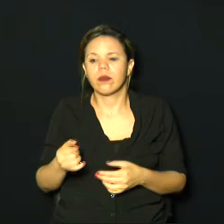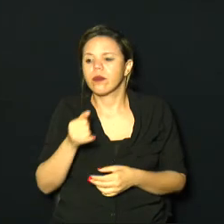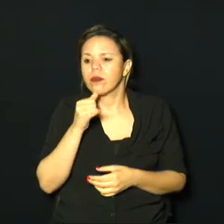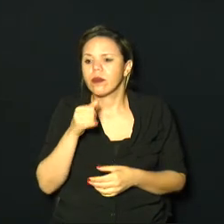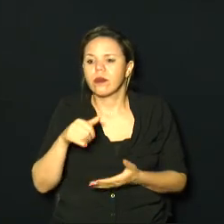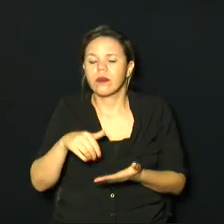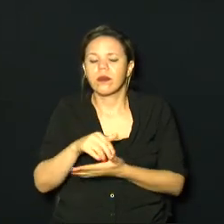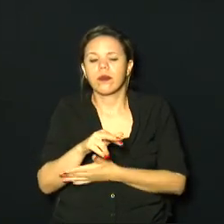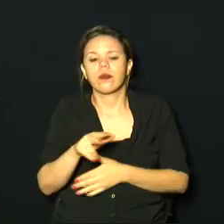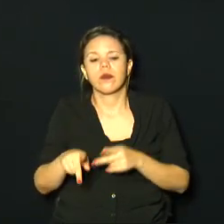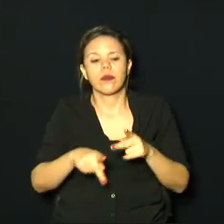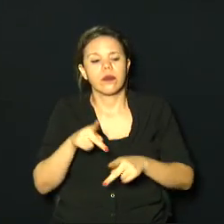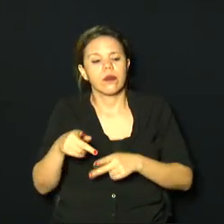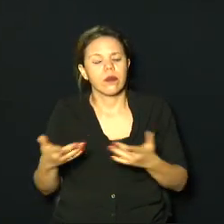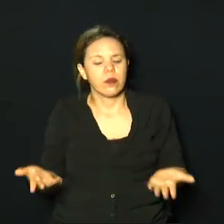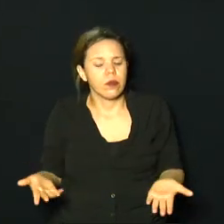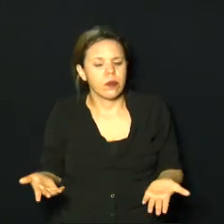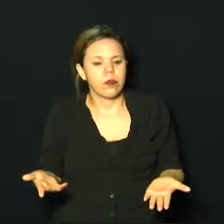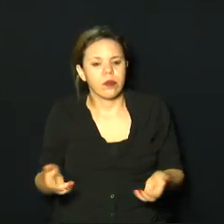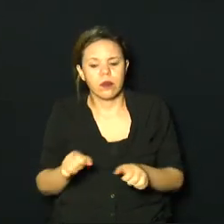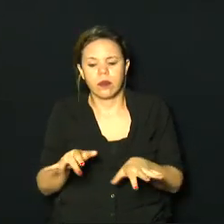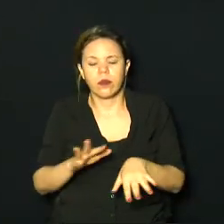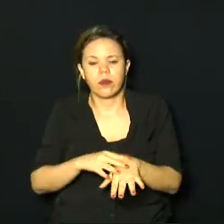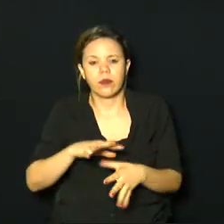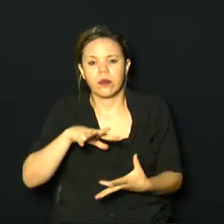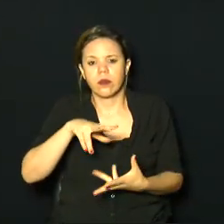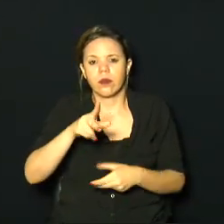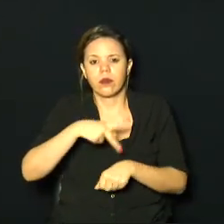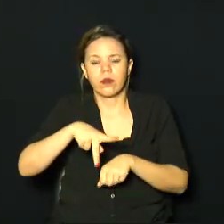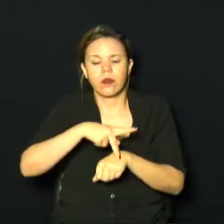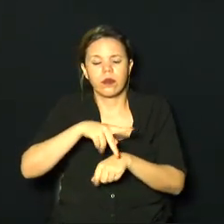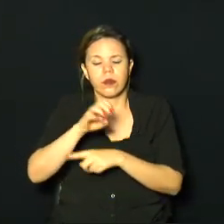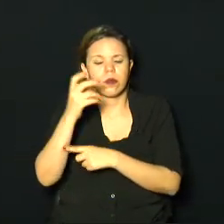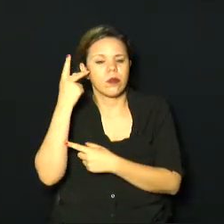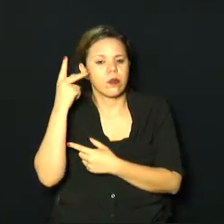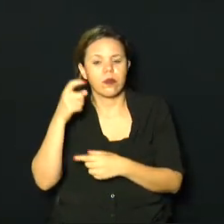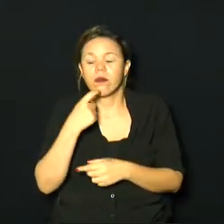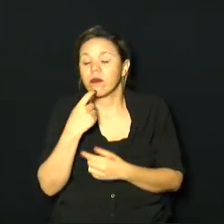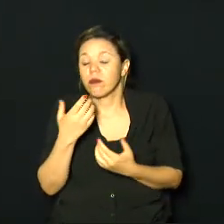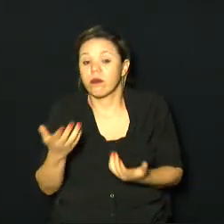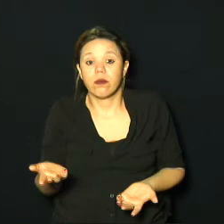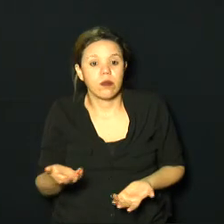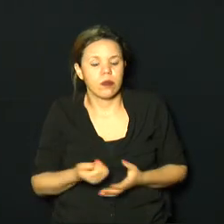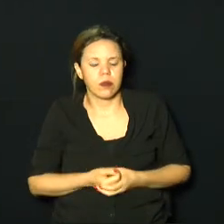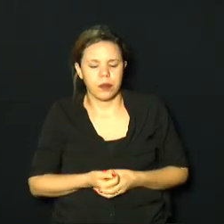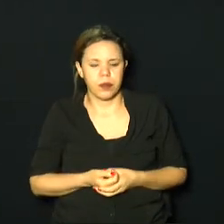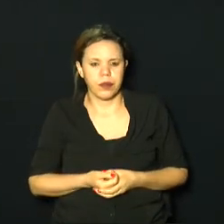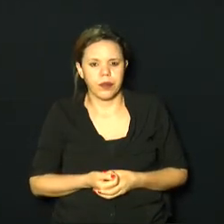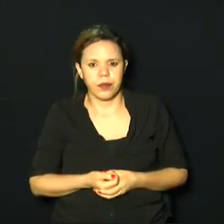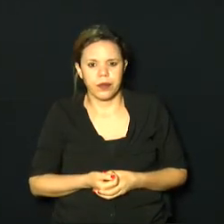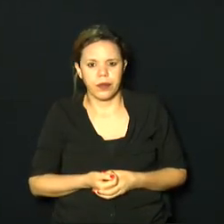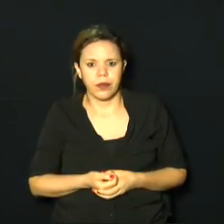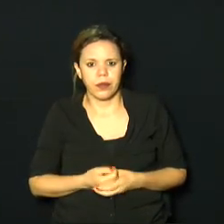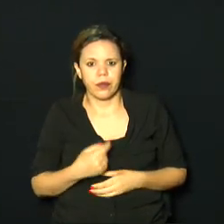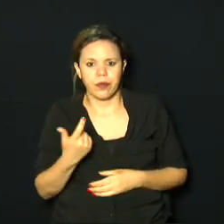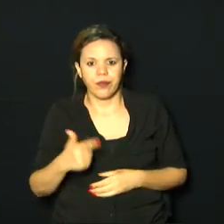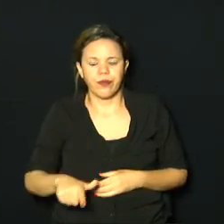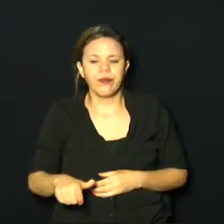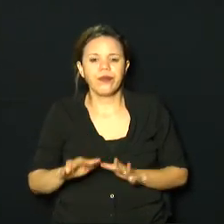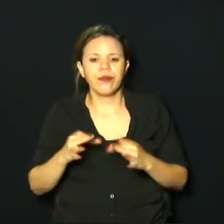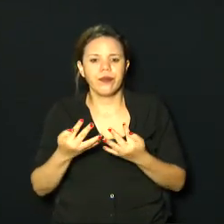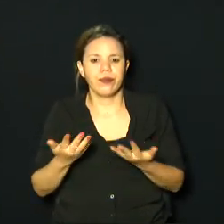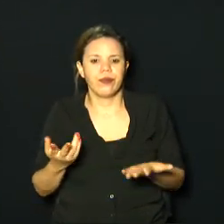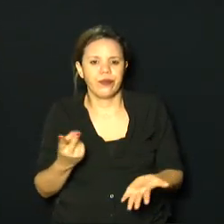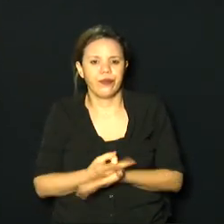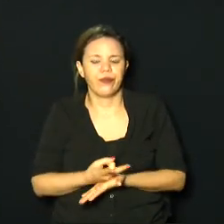em pandemia em qualquer lugar do mundo, no país, no estado de São Paulo e em Campinas, e ainda mais, novamente, as